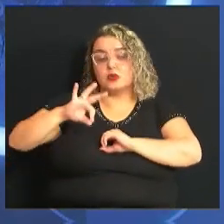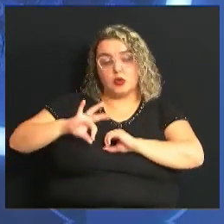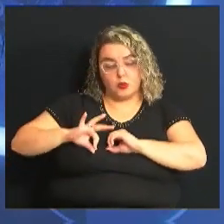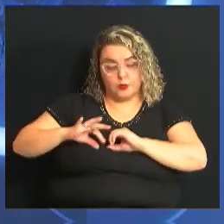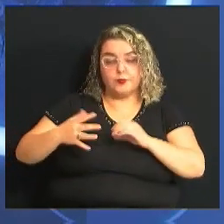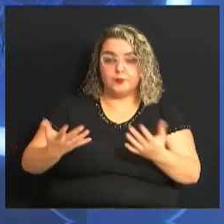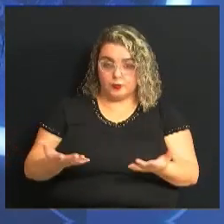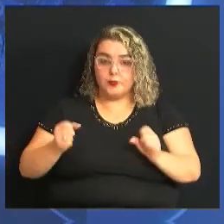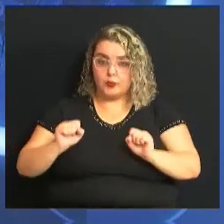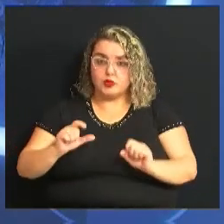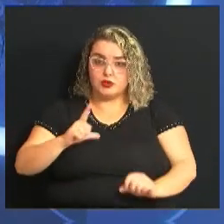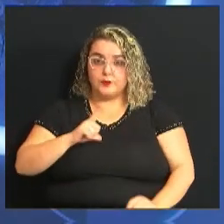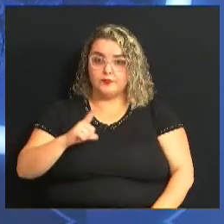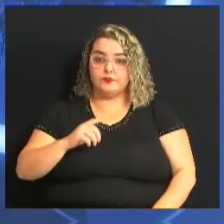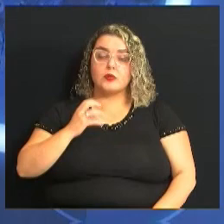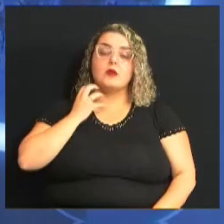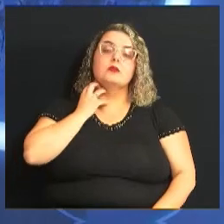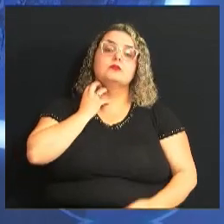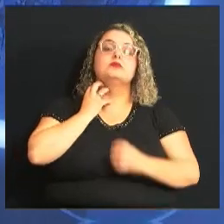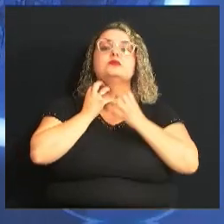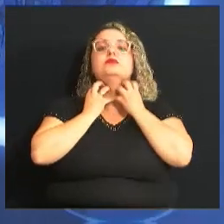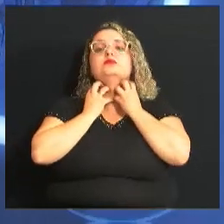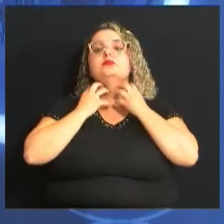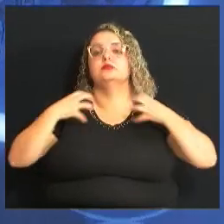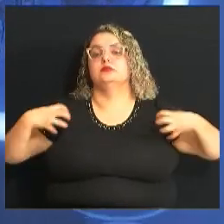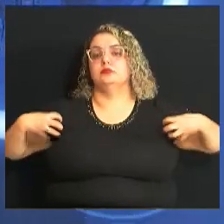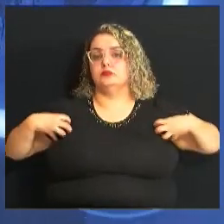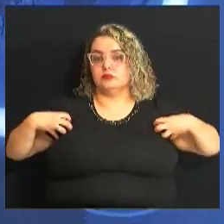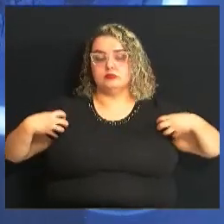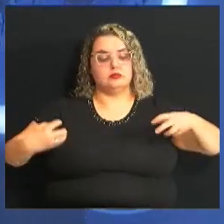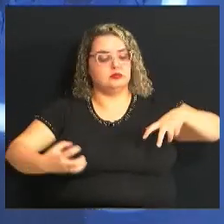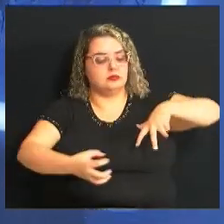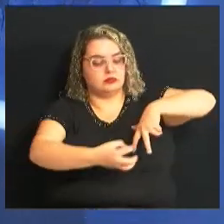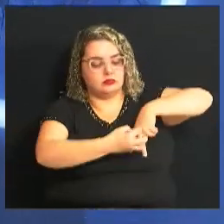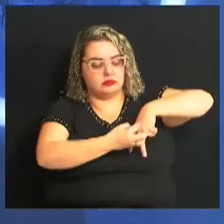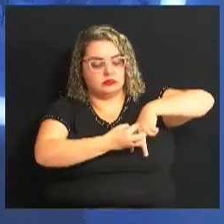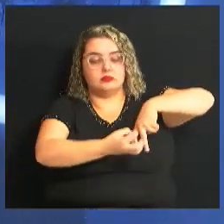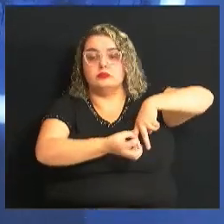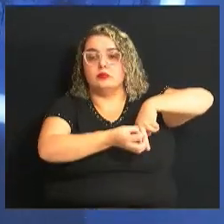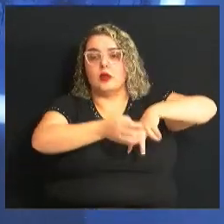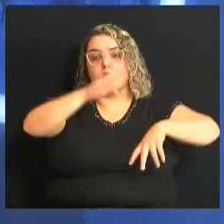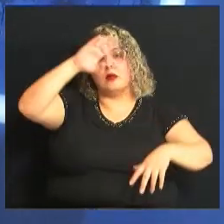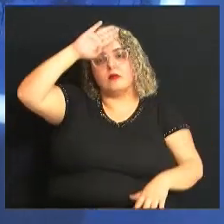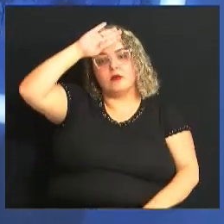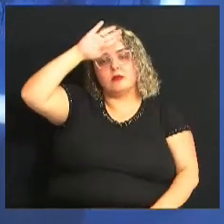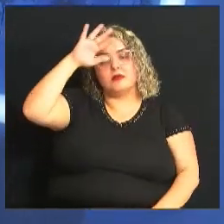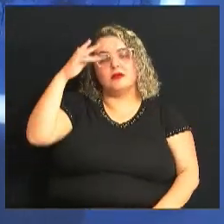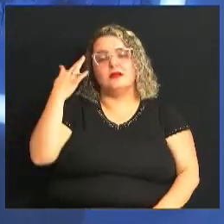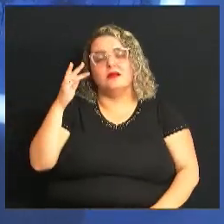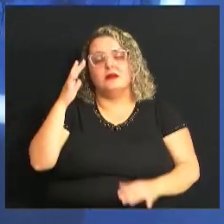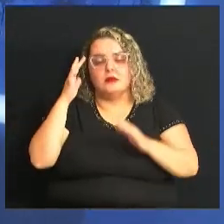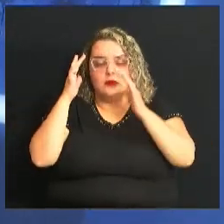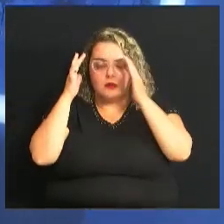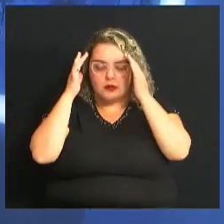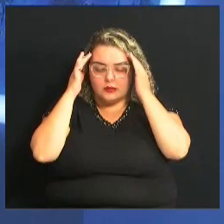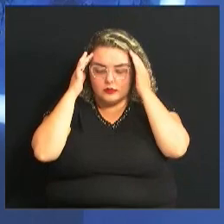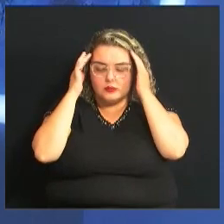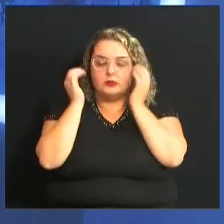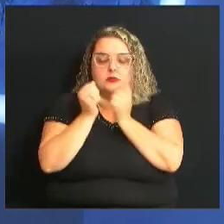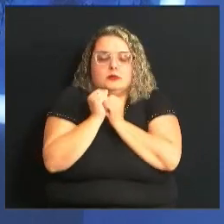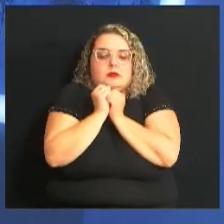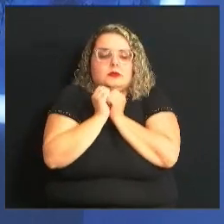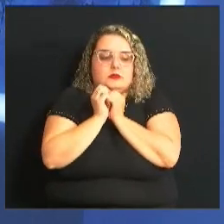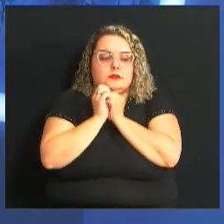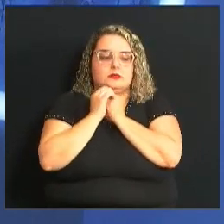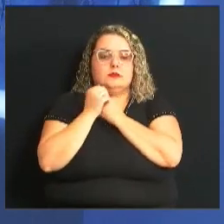aparecer caroço no pescoço, axilas e virilhas, febre, dor de cabeça, calafrios,